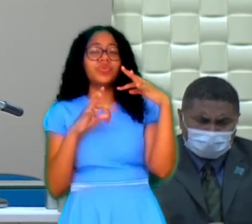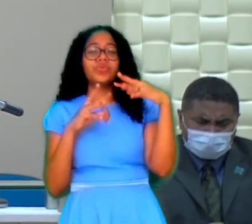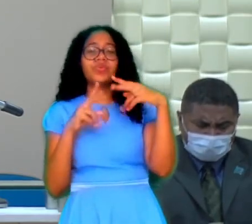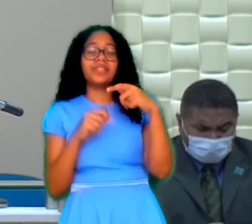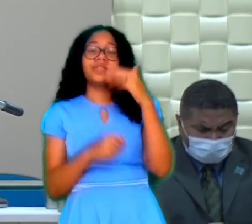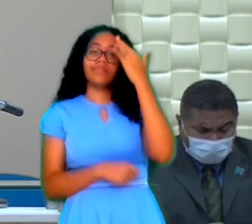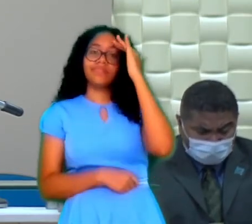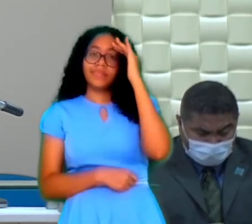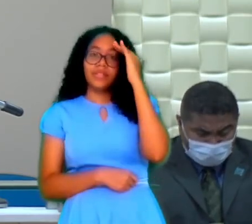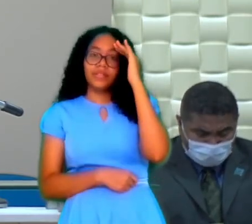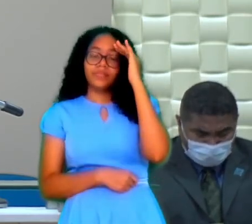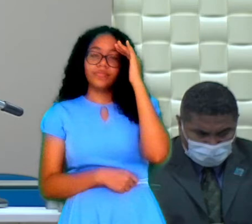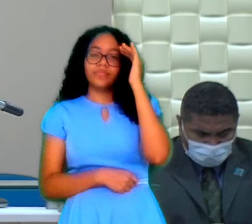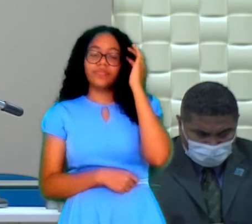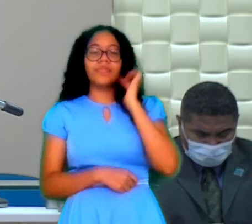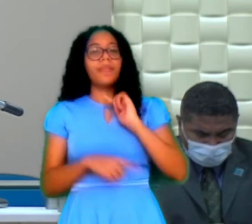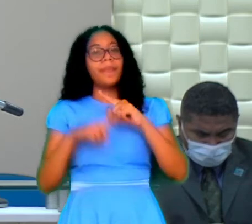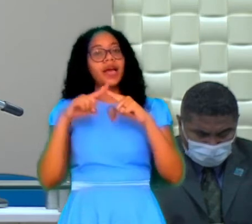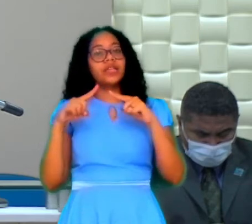esse navio, rapaz?